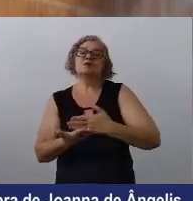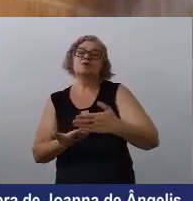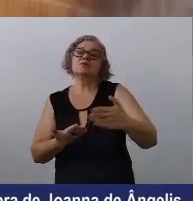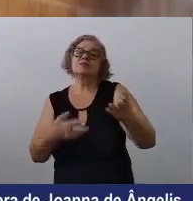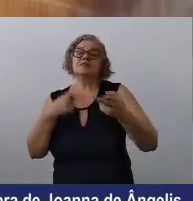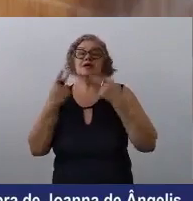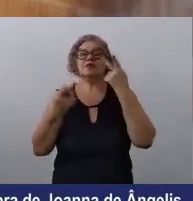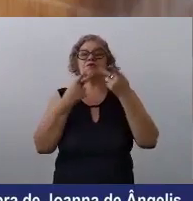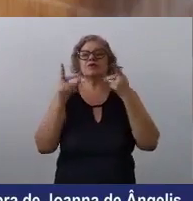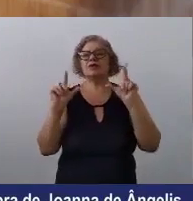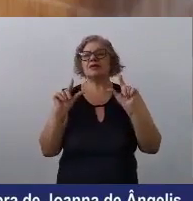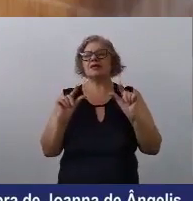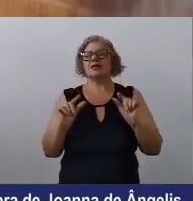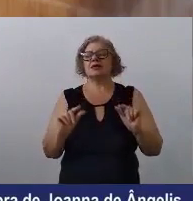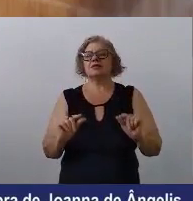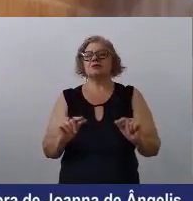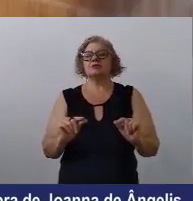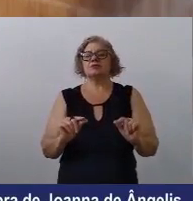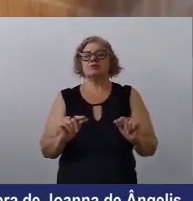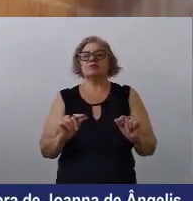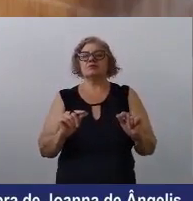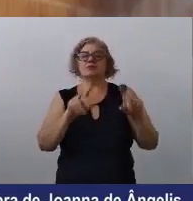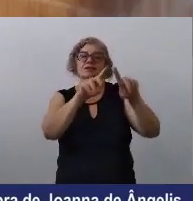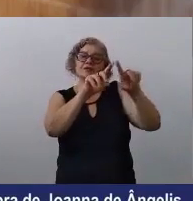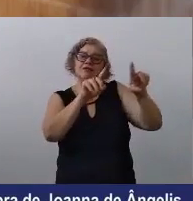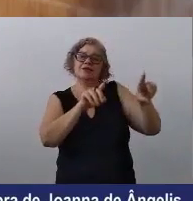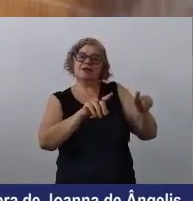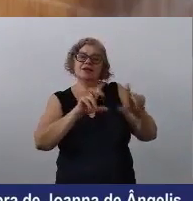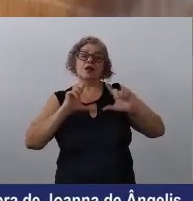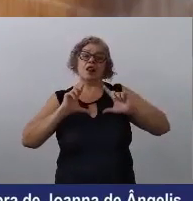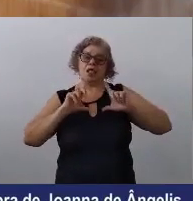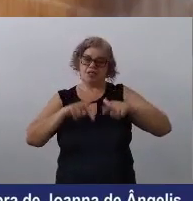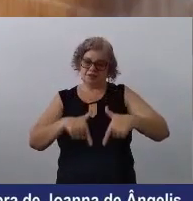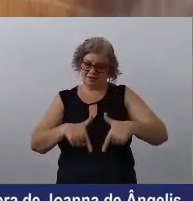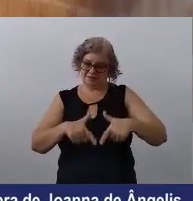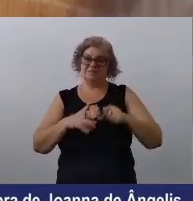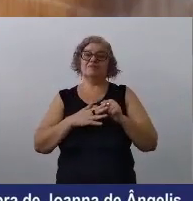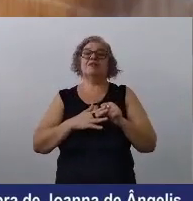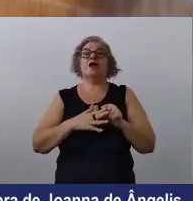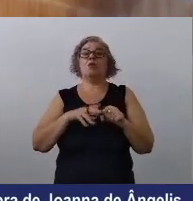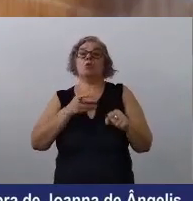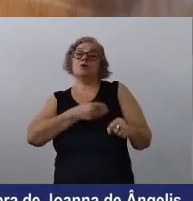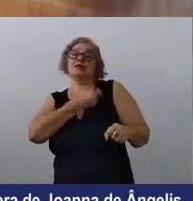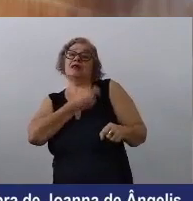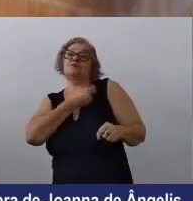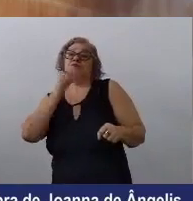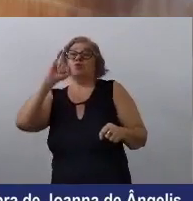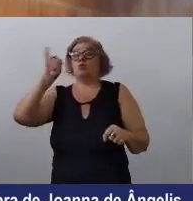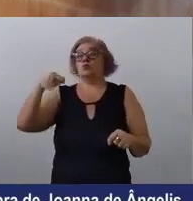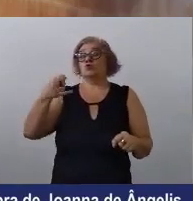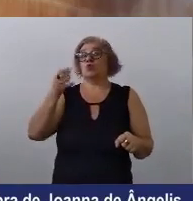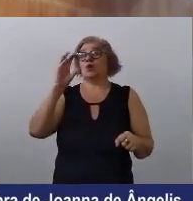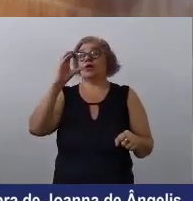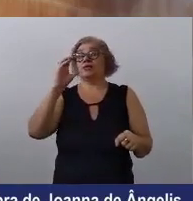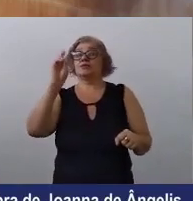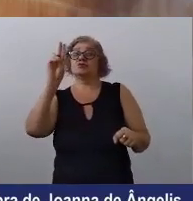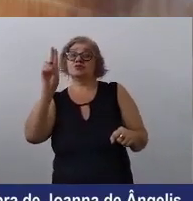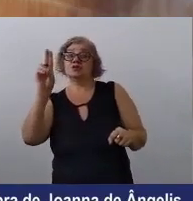Vamos começar falando um pouquinho daquele momento sublime na Palestina, como Joana de Cusa.